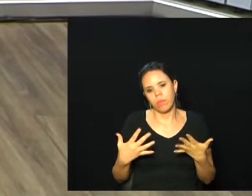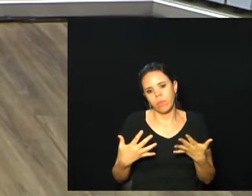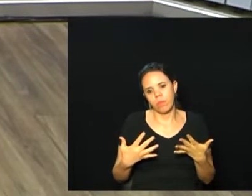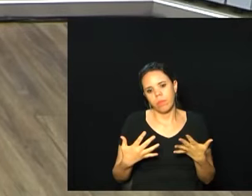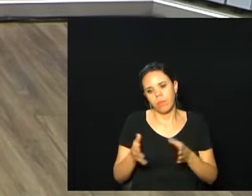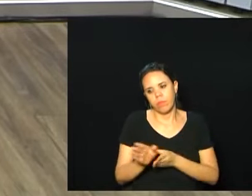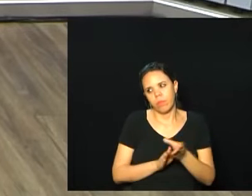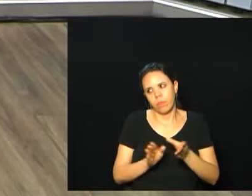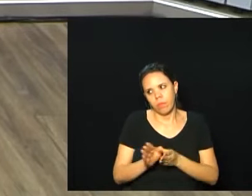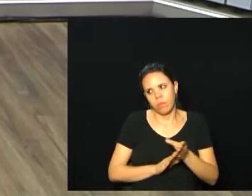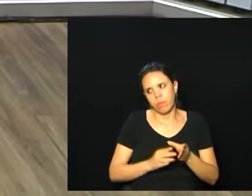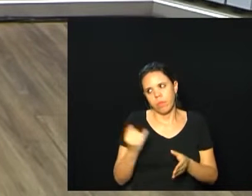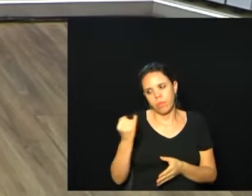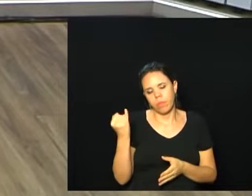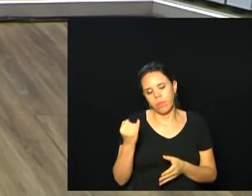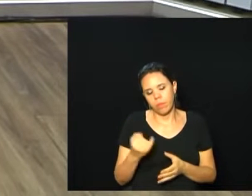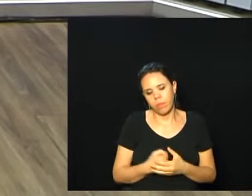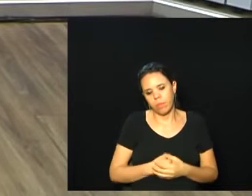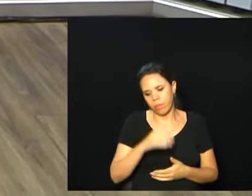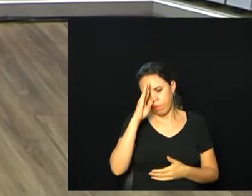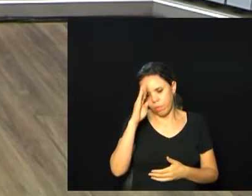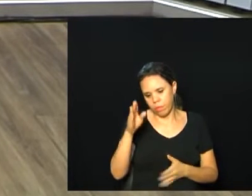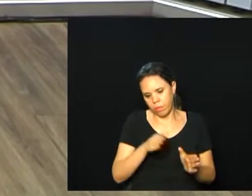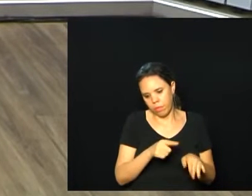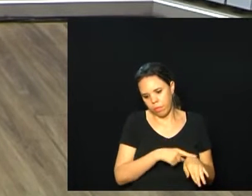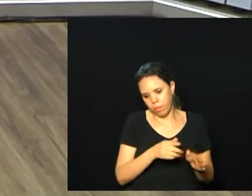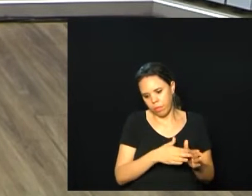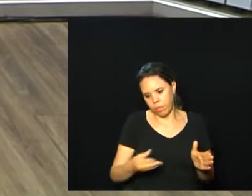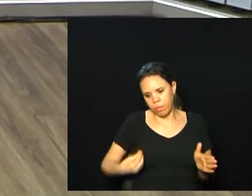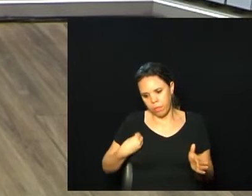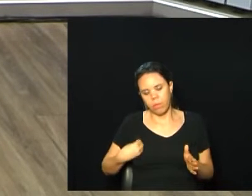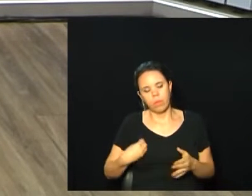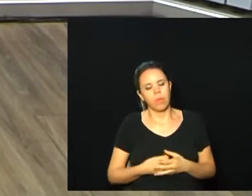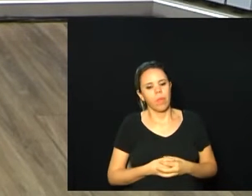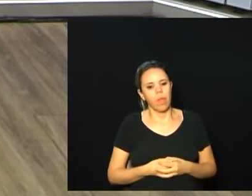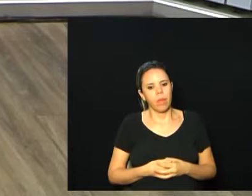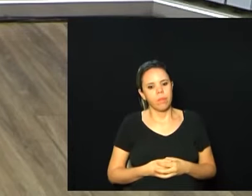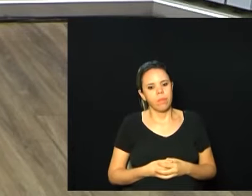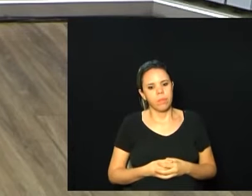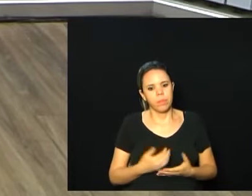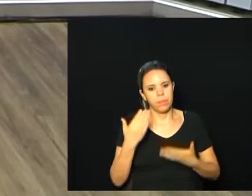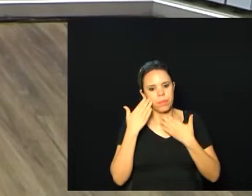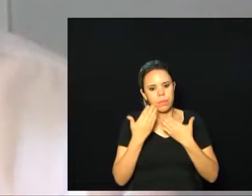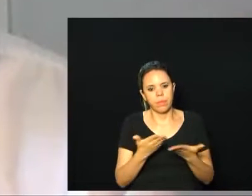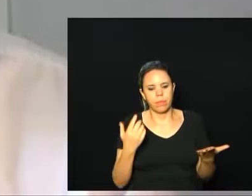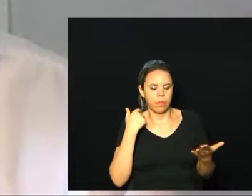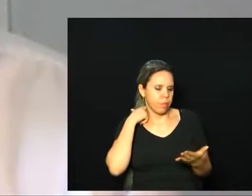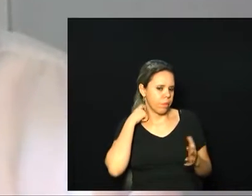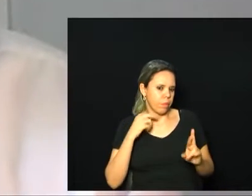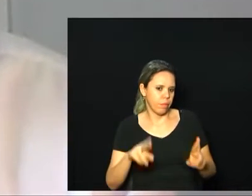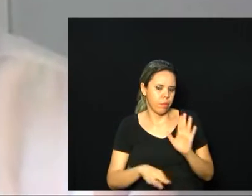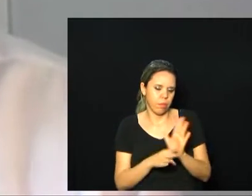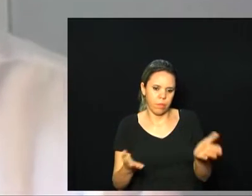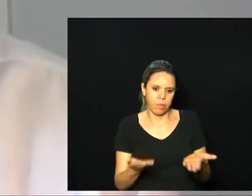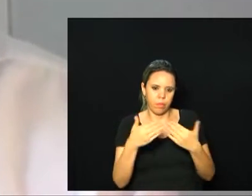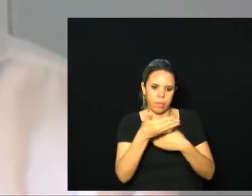essas orientações que são muito importantes, principalmente nesse momento que a gente vive. Eu é que agradeço, espero poder colaborar